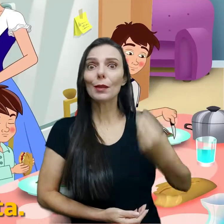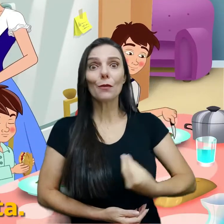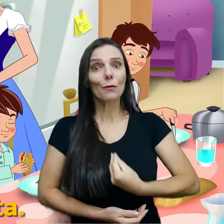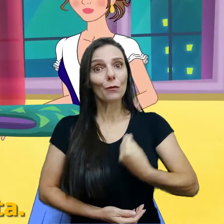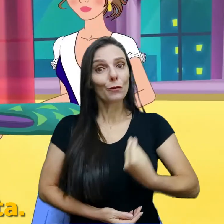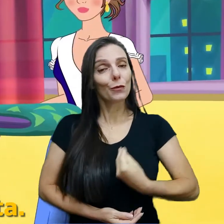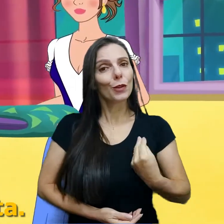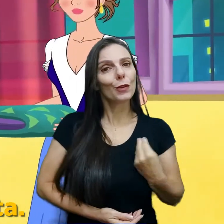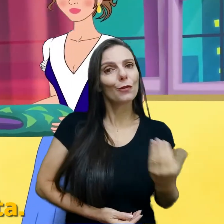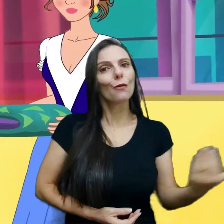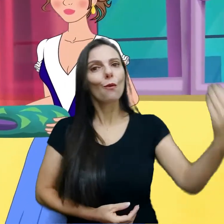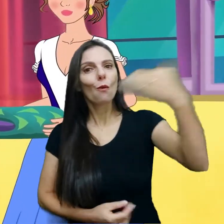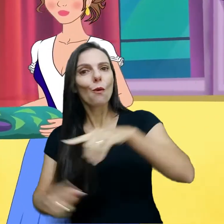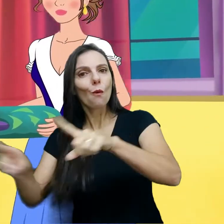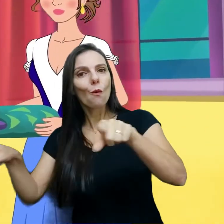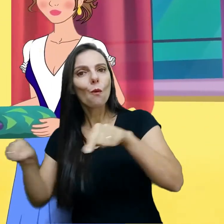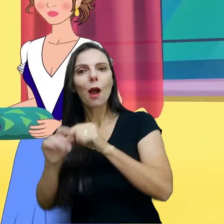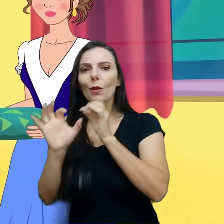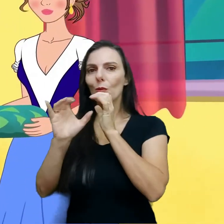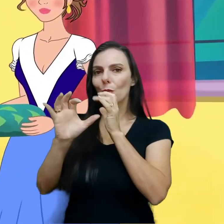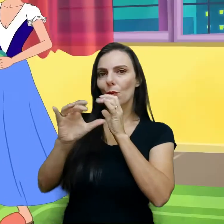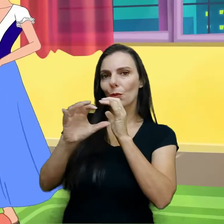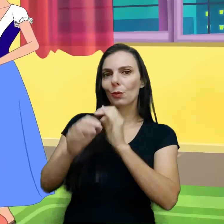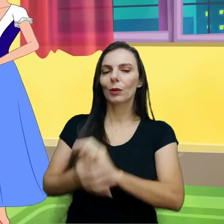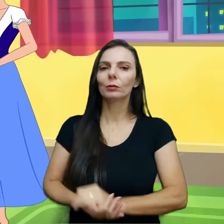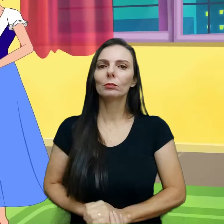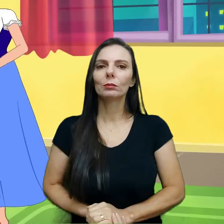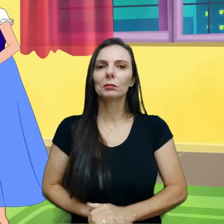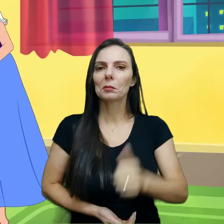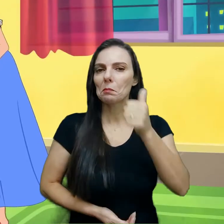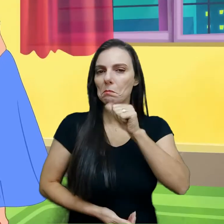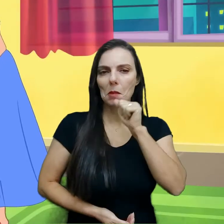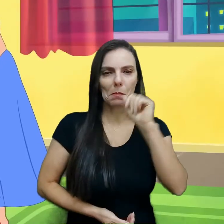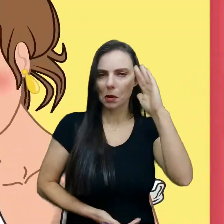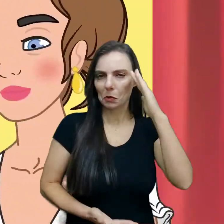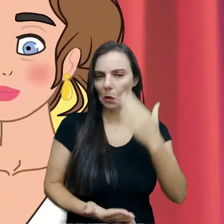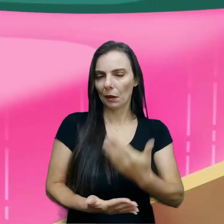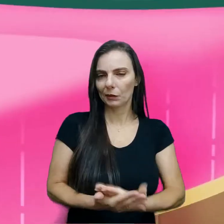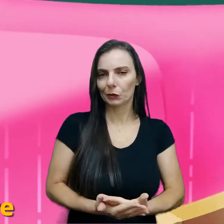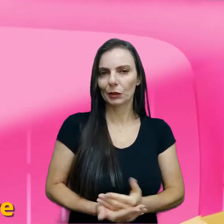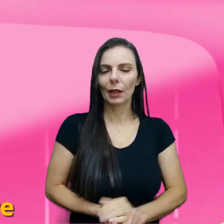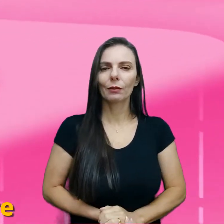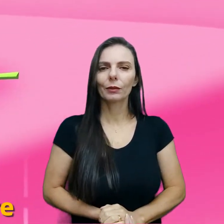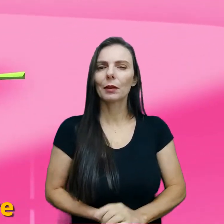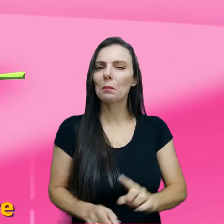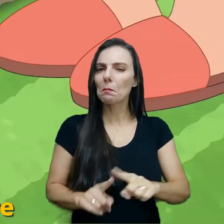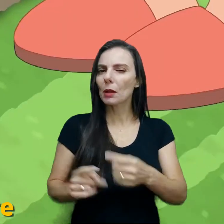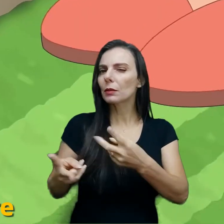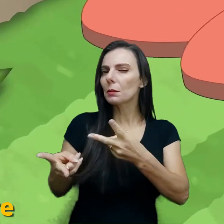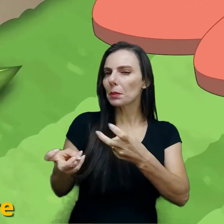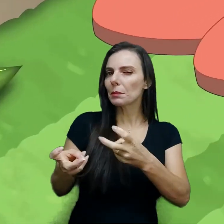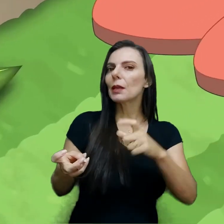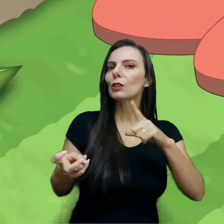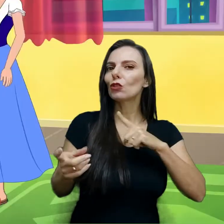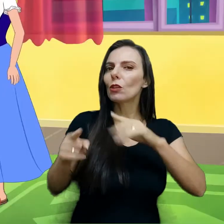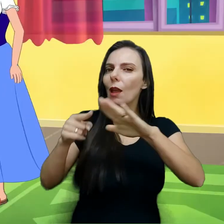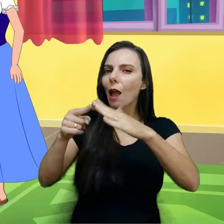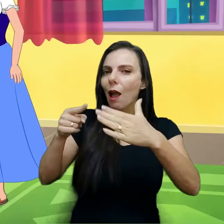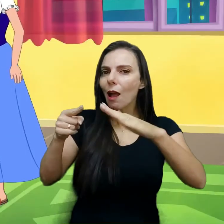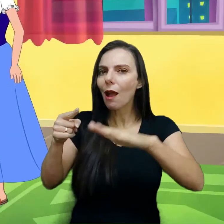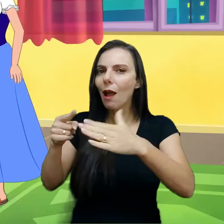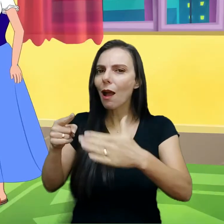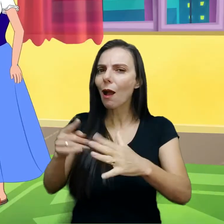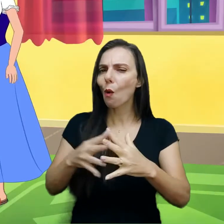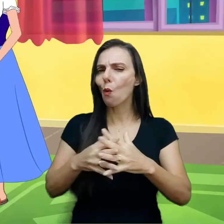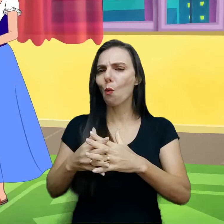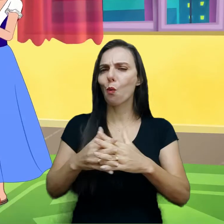seu quarto tocando flauta. A mãe nunca acreditou que fosse verdade, apesar de notar que sempre haviam folhas no